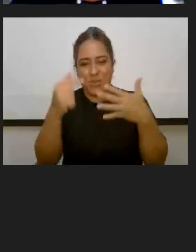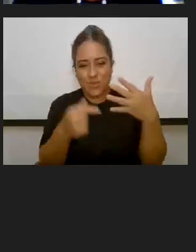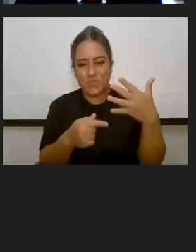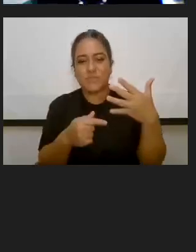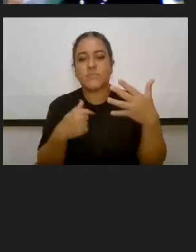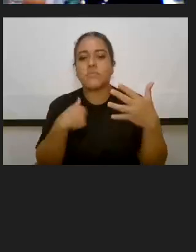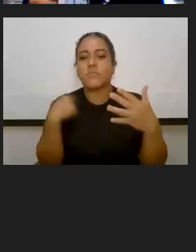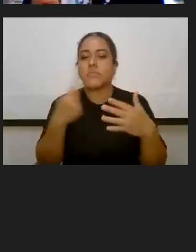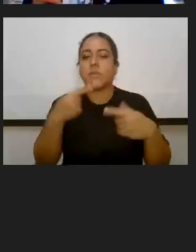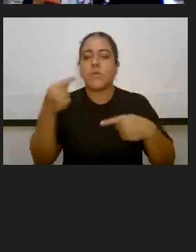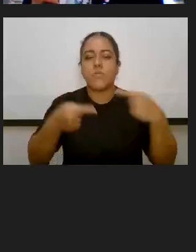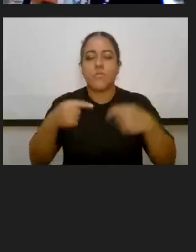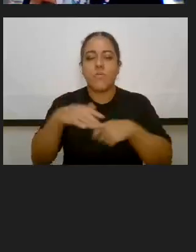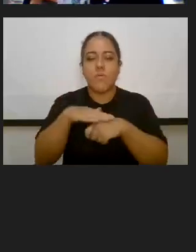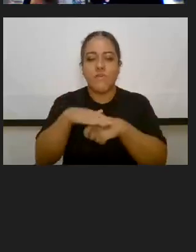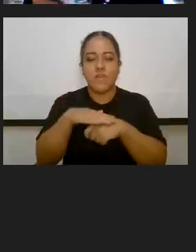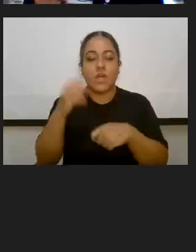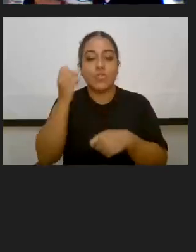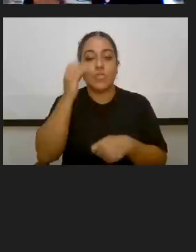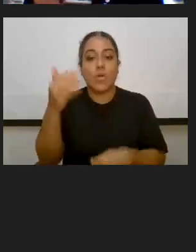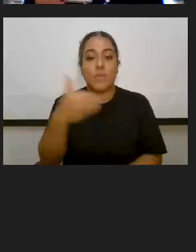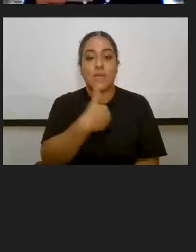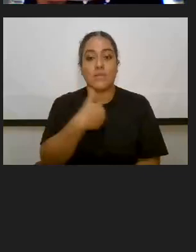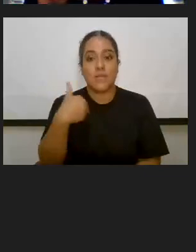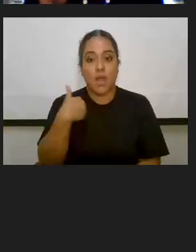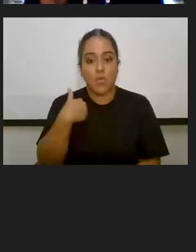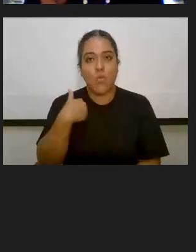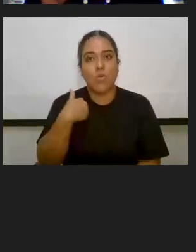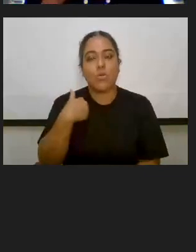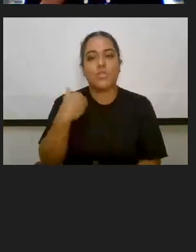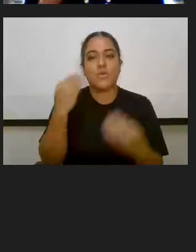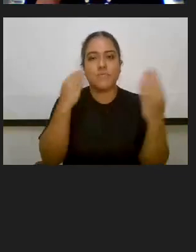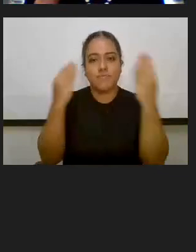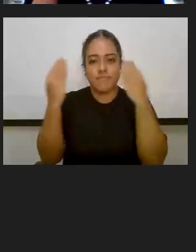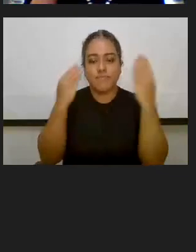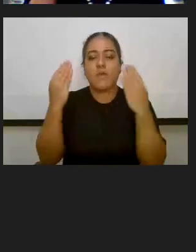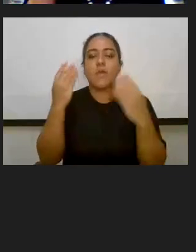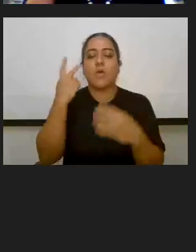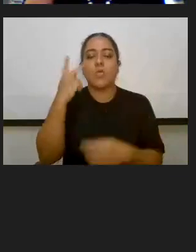conversar sobre a saúde mental dos nossos estudantes.